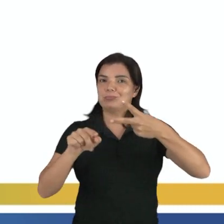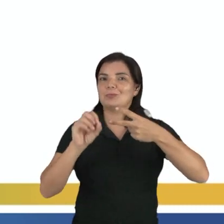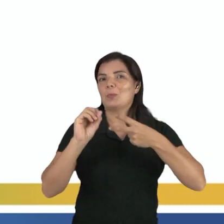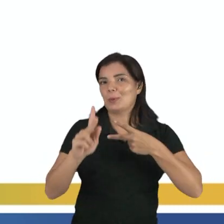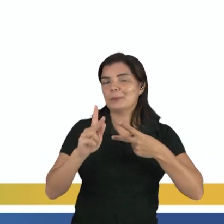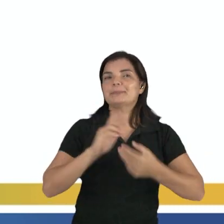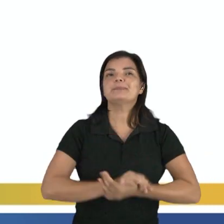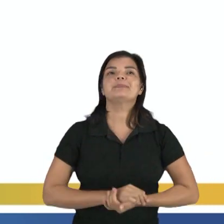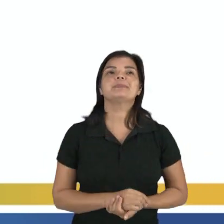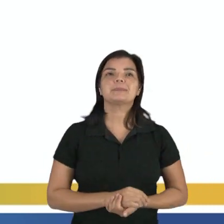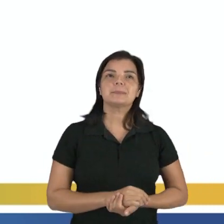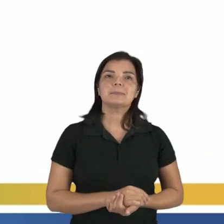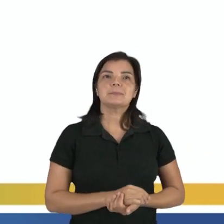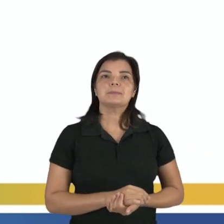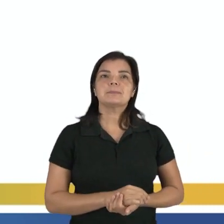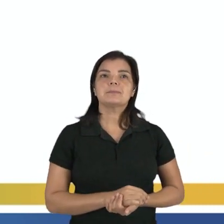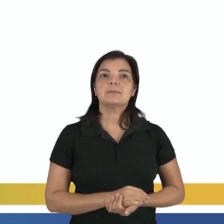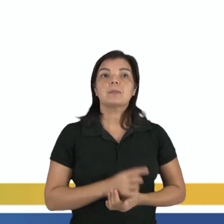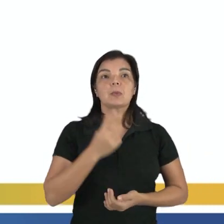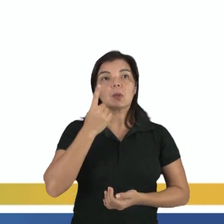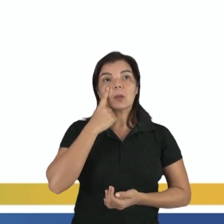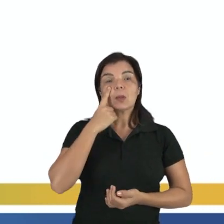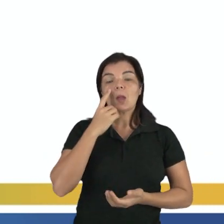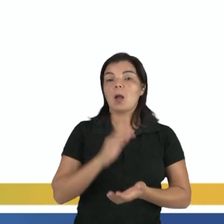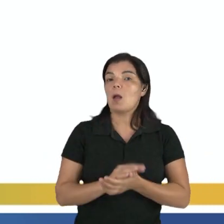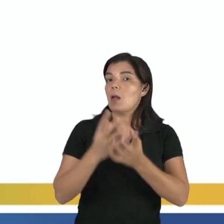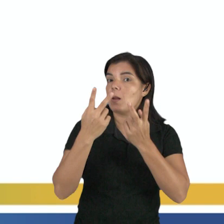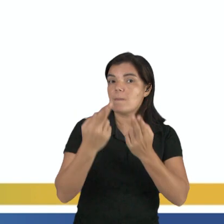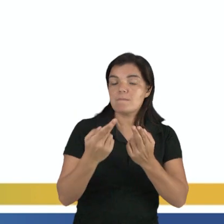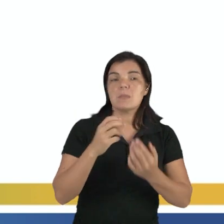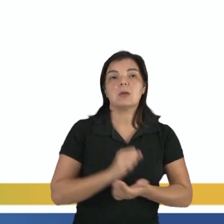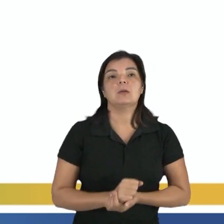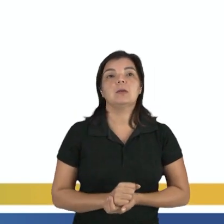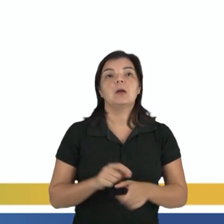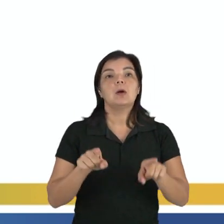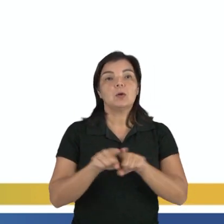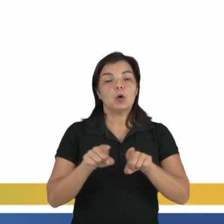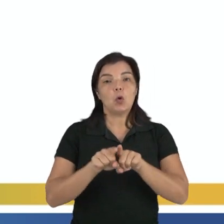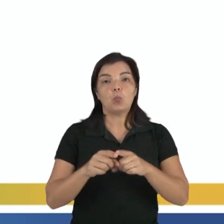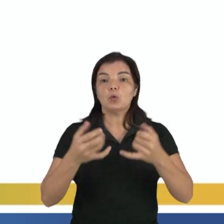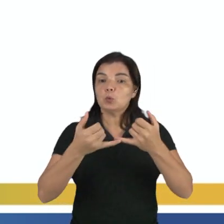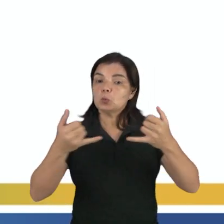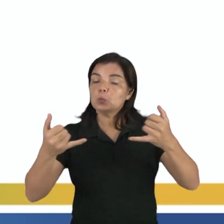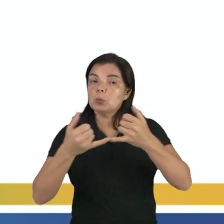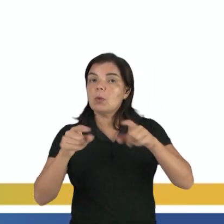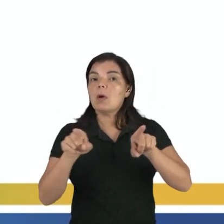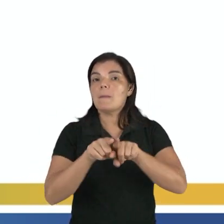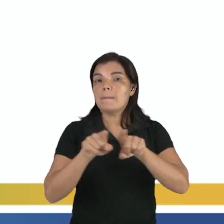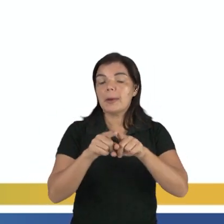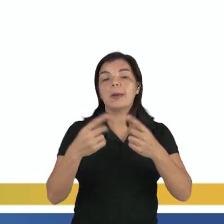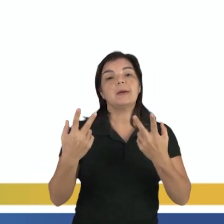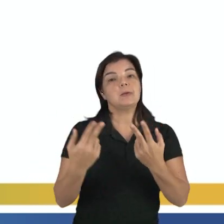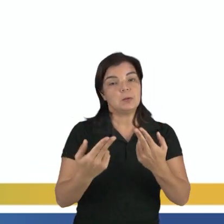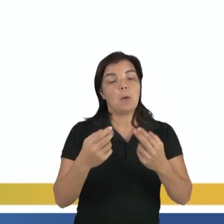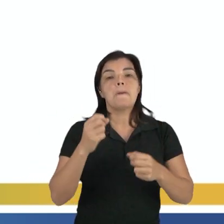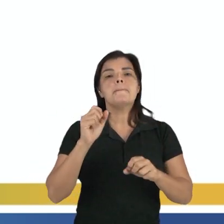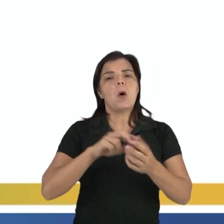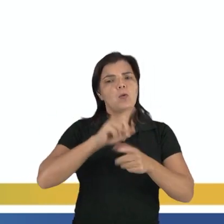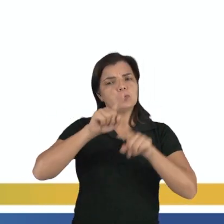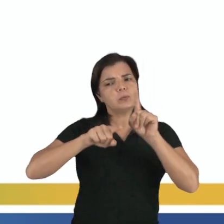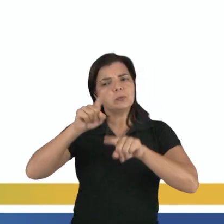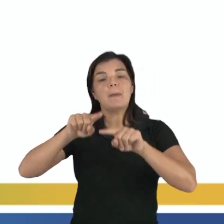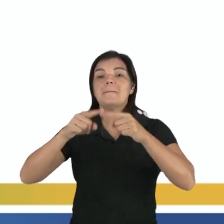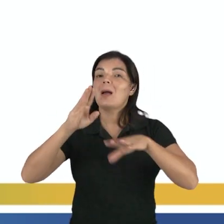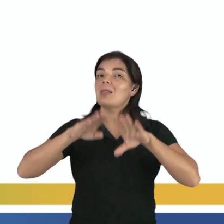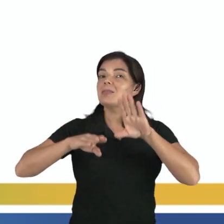ok a atenção aqui ela é a mesma tá a intensidade do Canto ela vai ser também ela pode